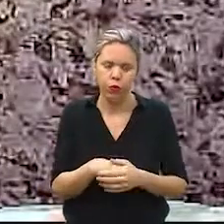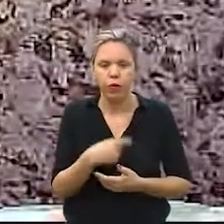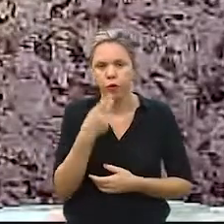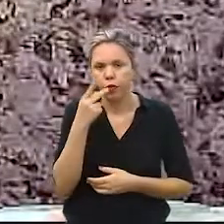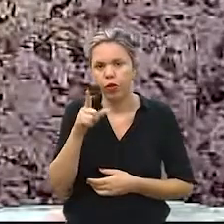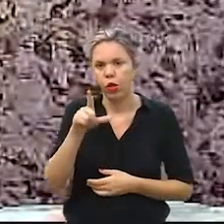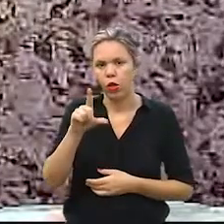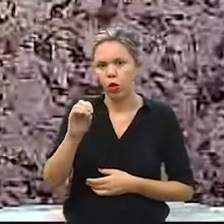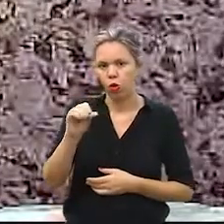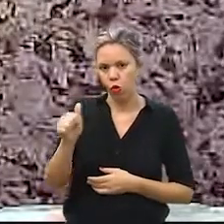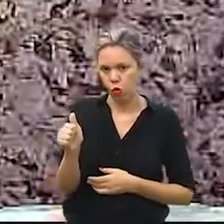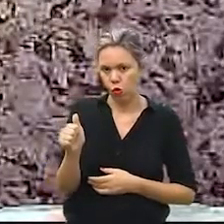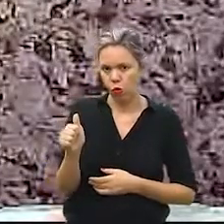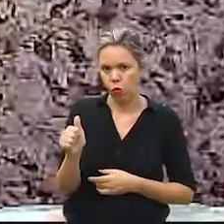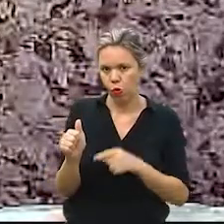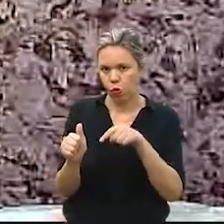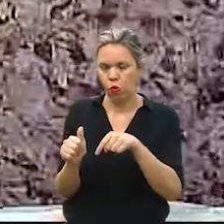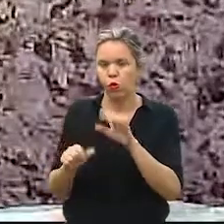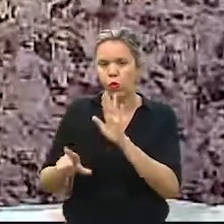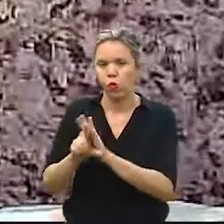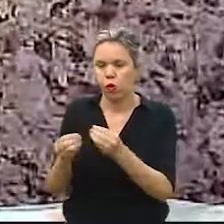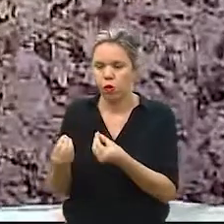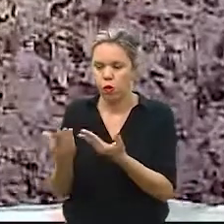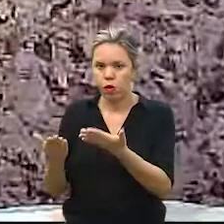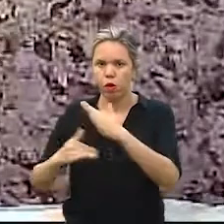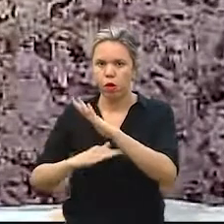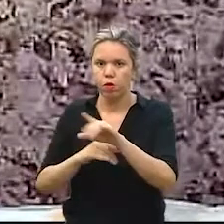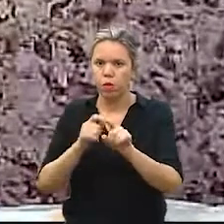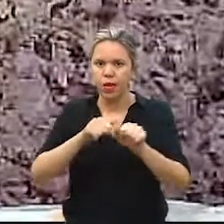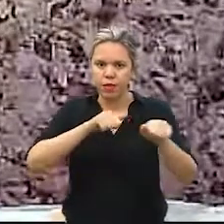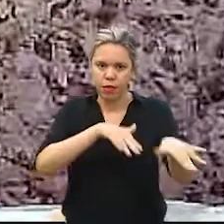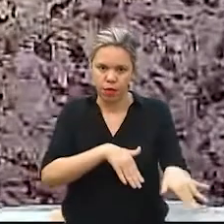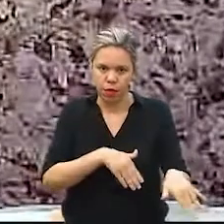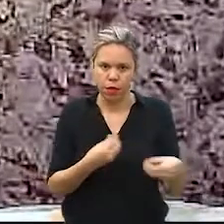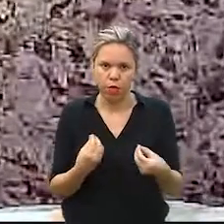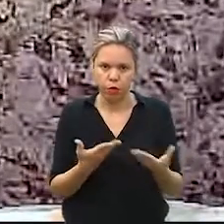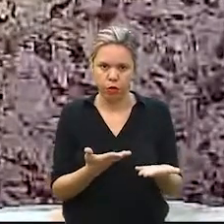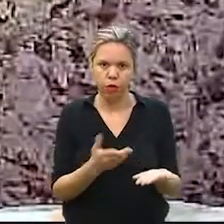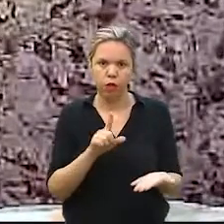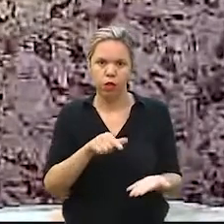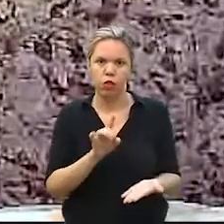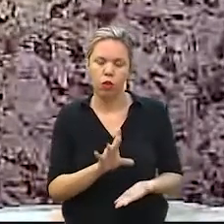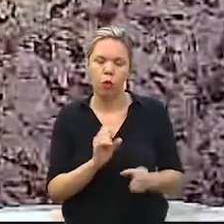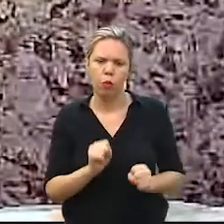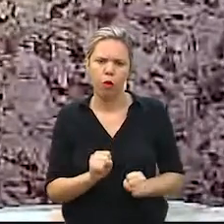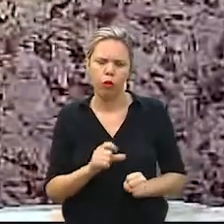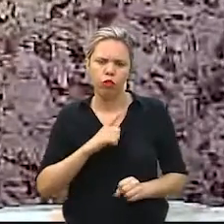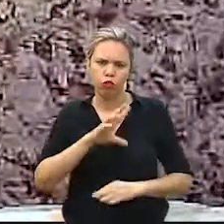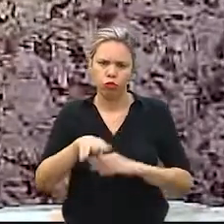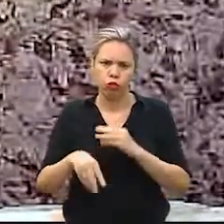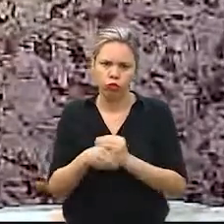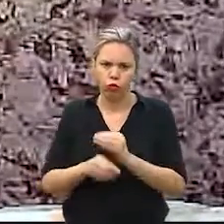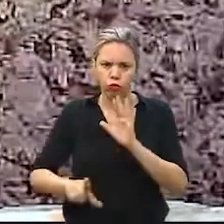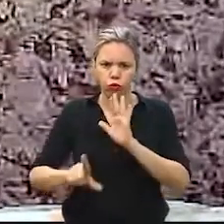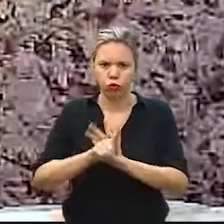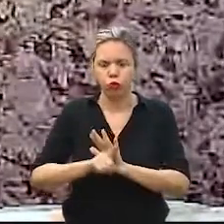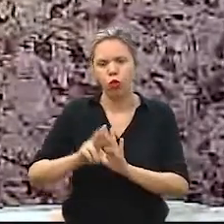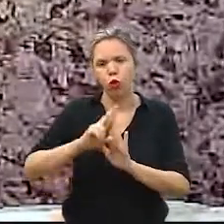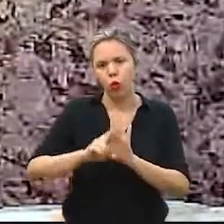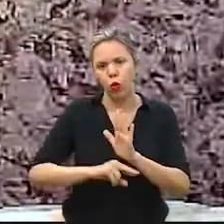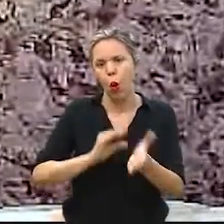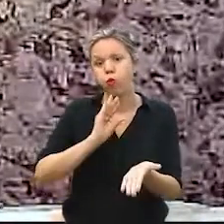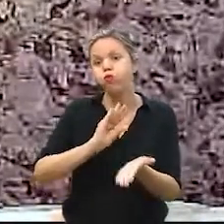de LOA, que vai ser encaminhada à Câmara em setembro, ela só pode conter o que a Lei de